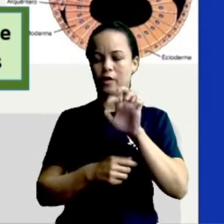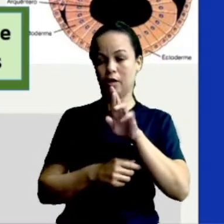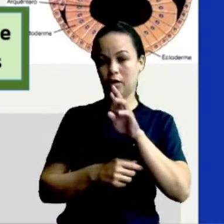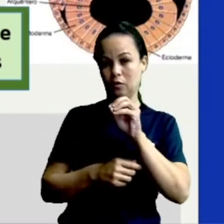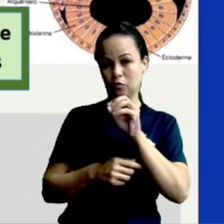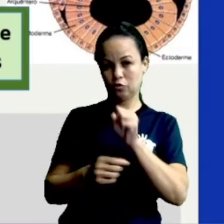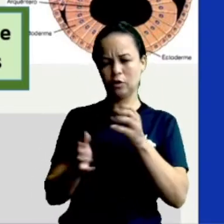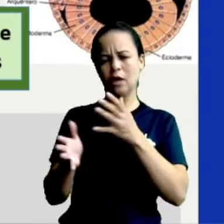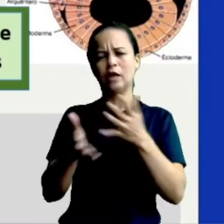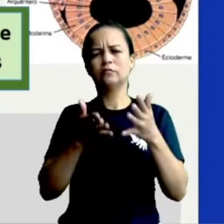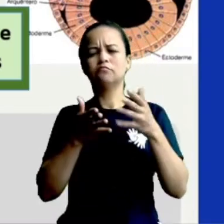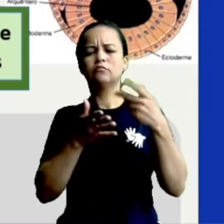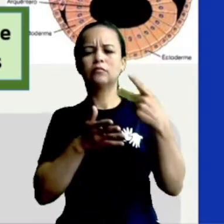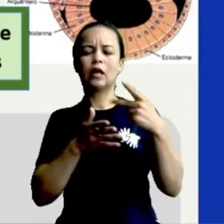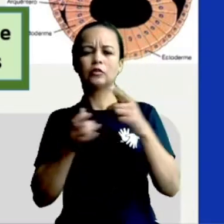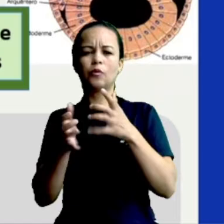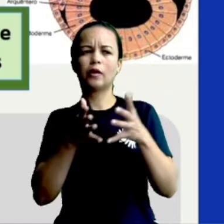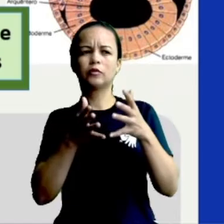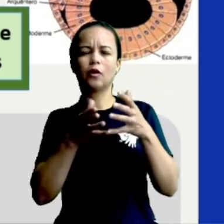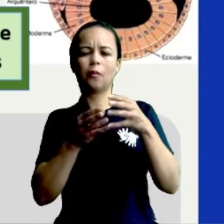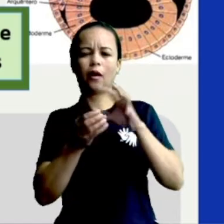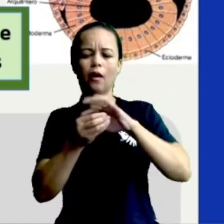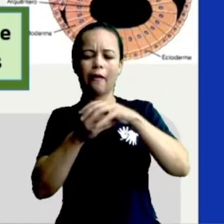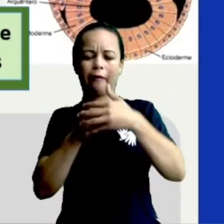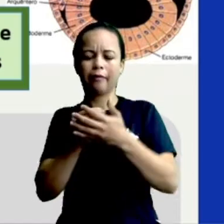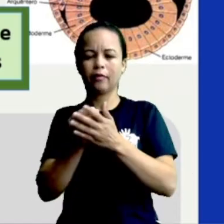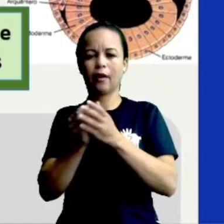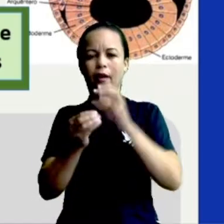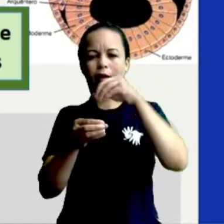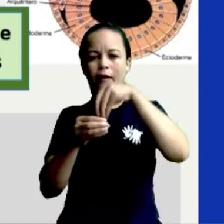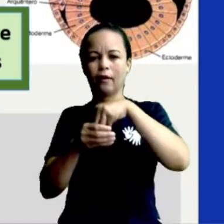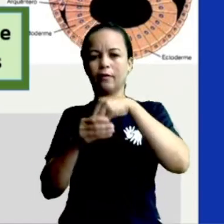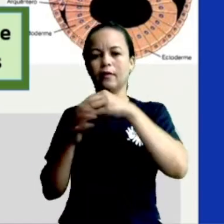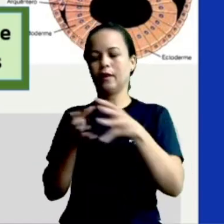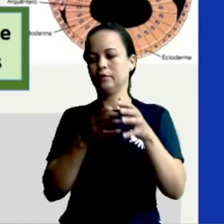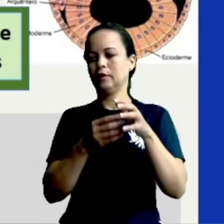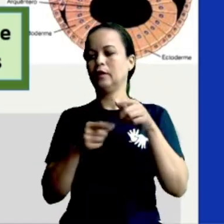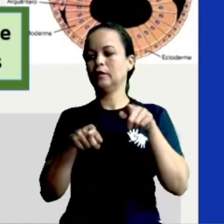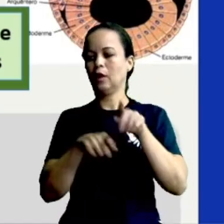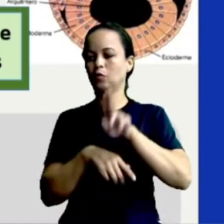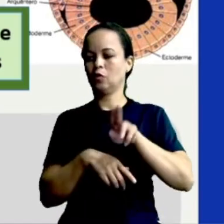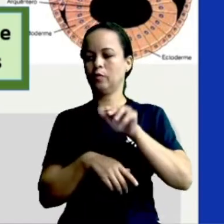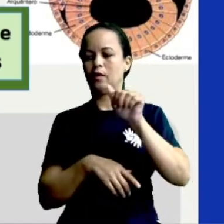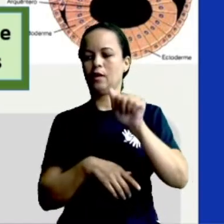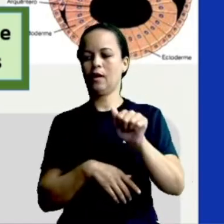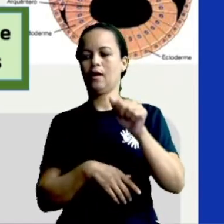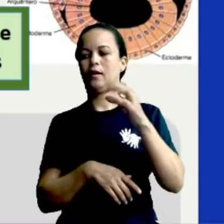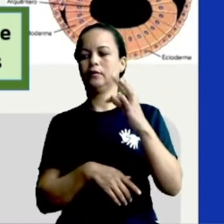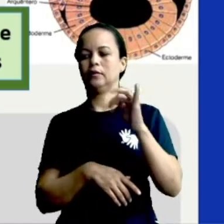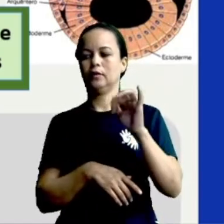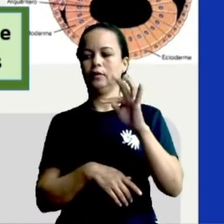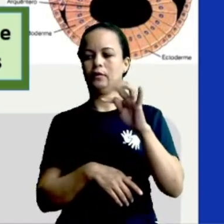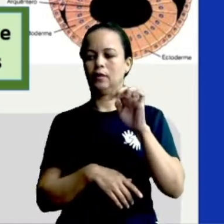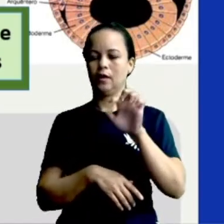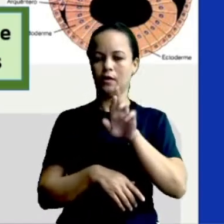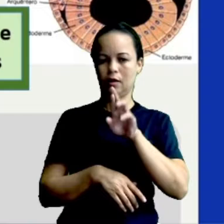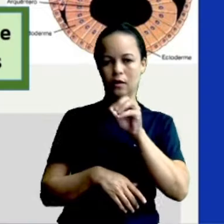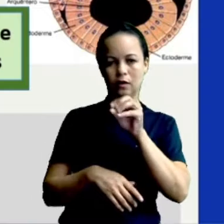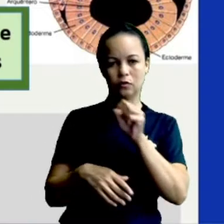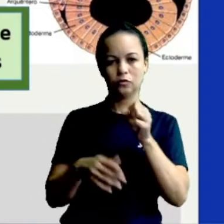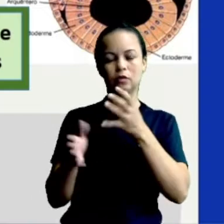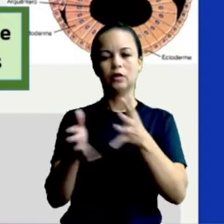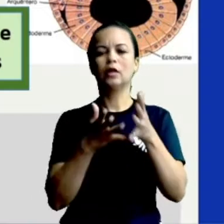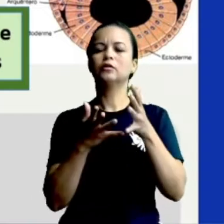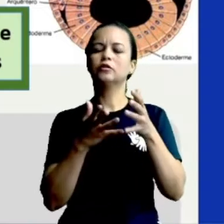dobra interna, ela forma uma região chamada de arquêntero, que irá formar um sistema digestivo